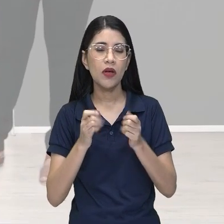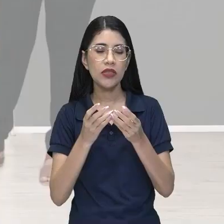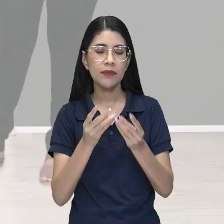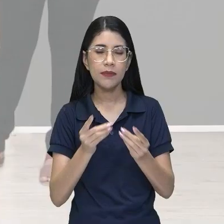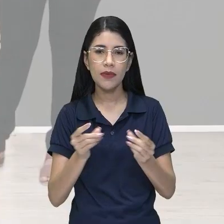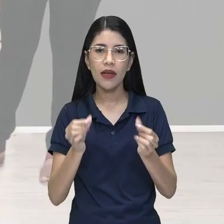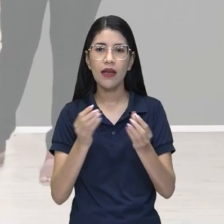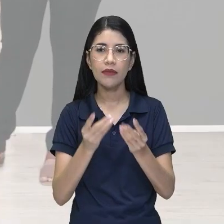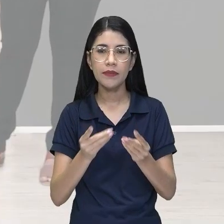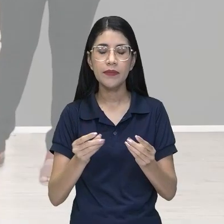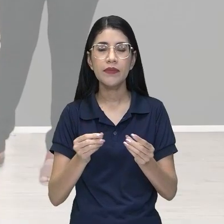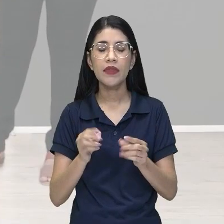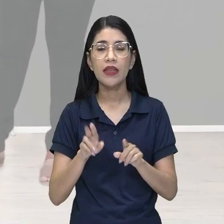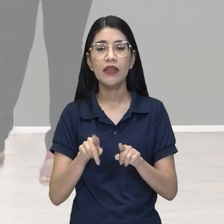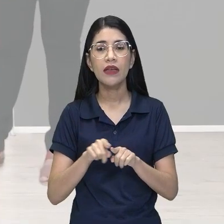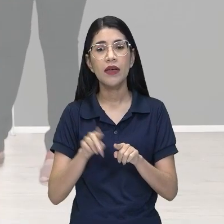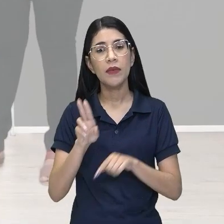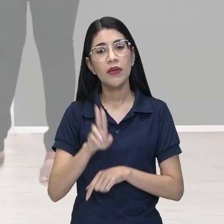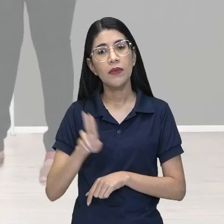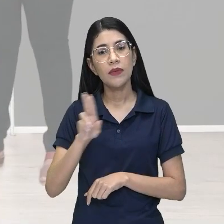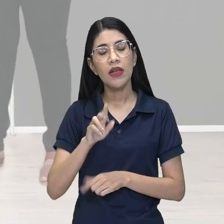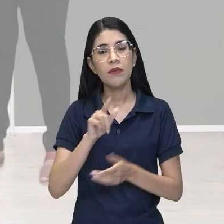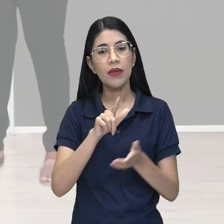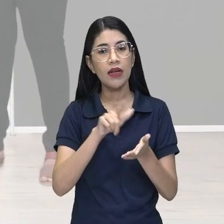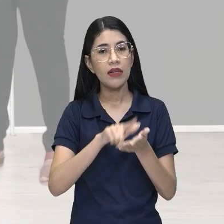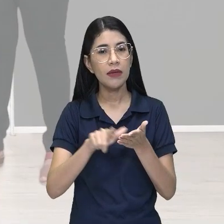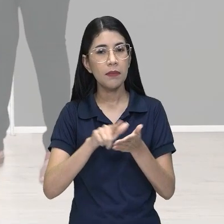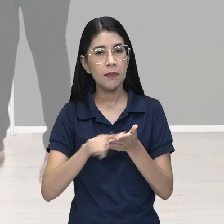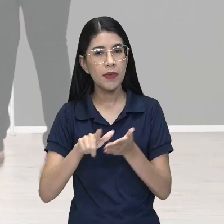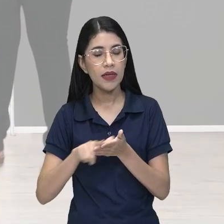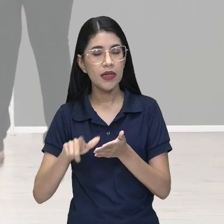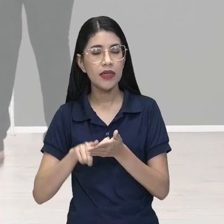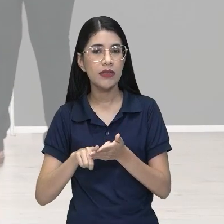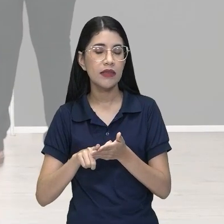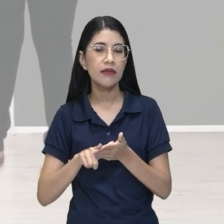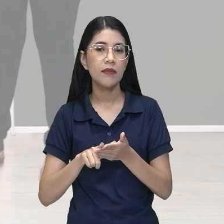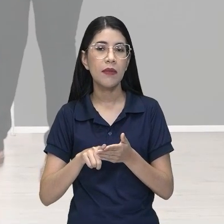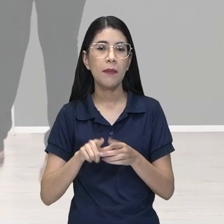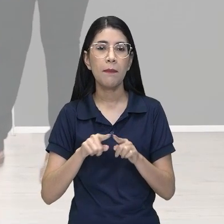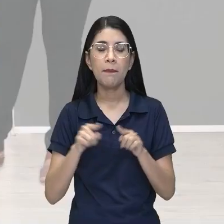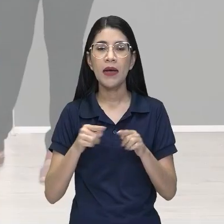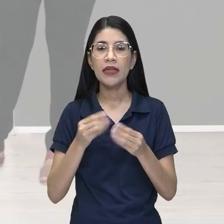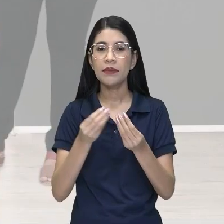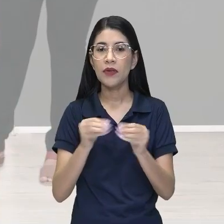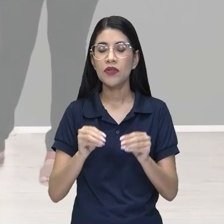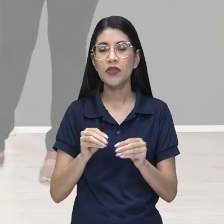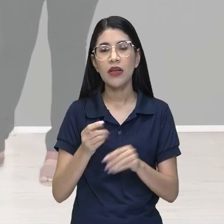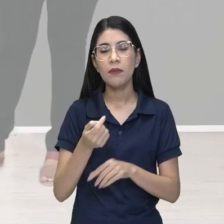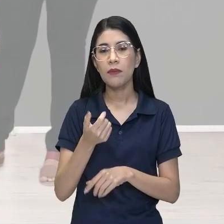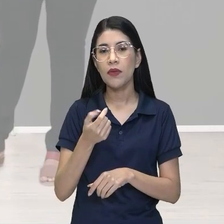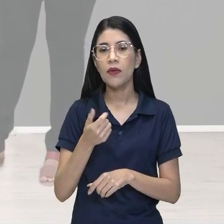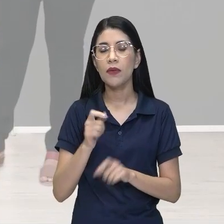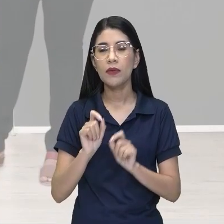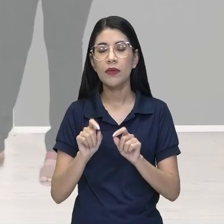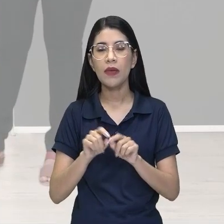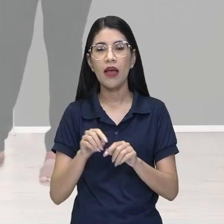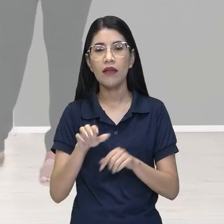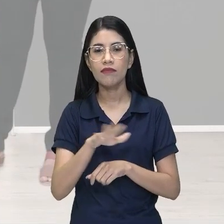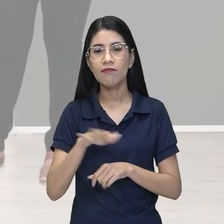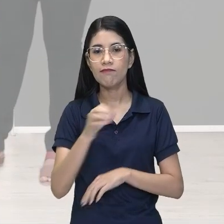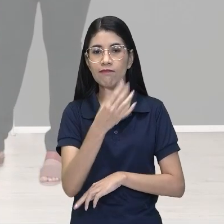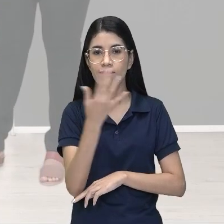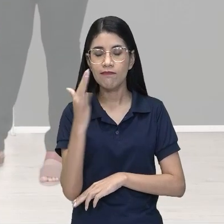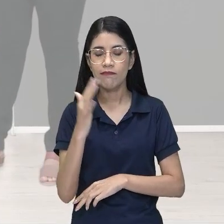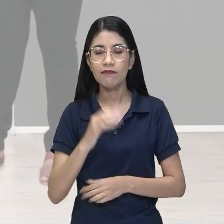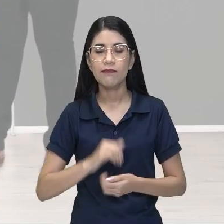tá? Ela é usada para limpeza profunda com menor impacto na formação de resíduos